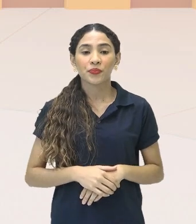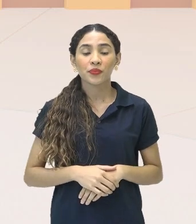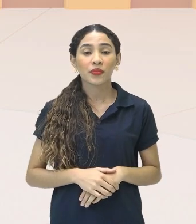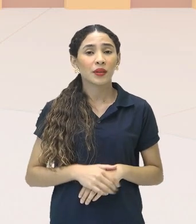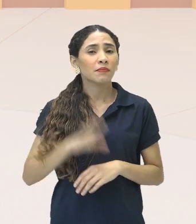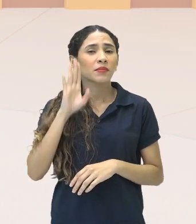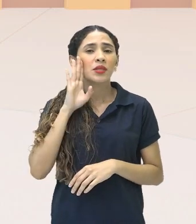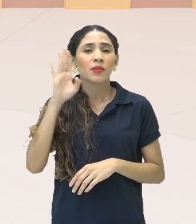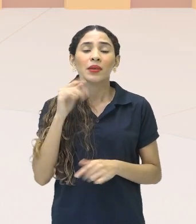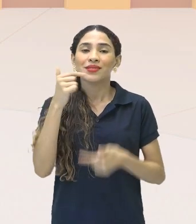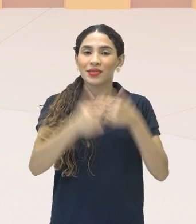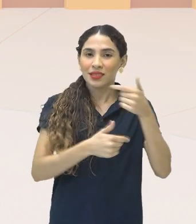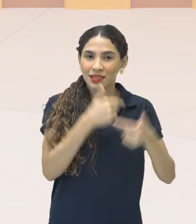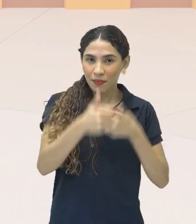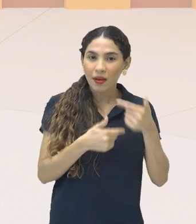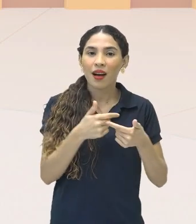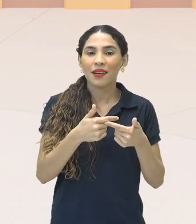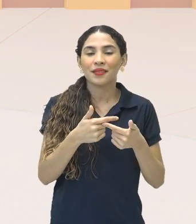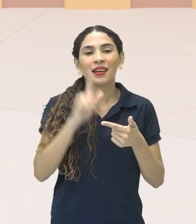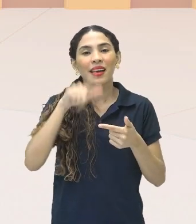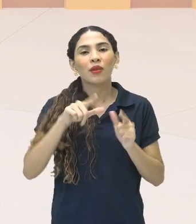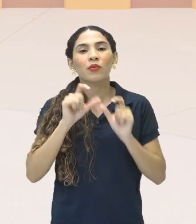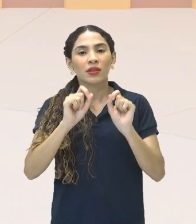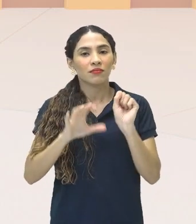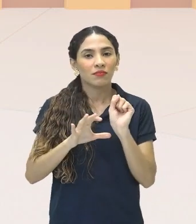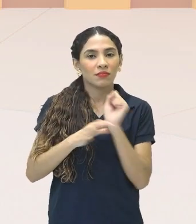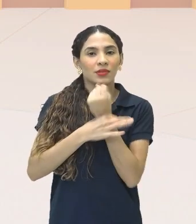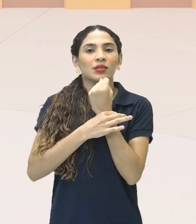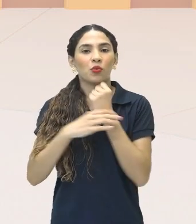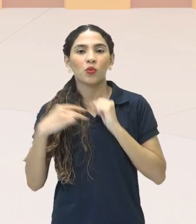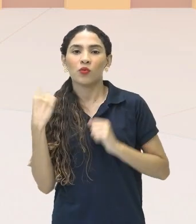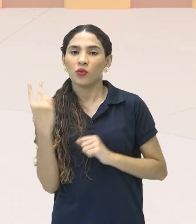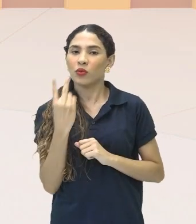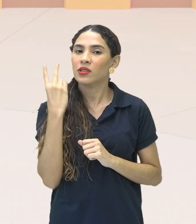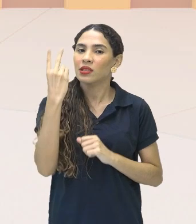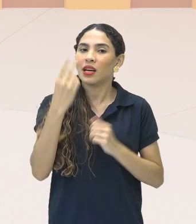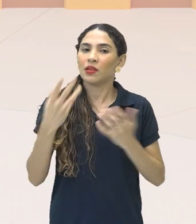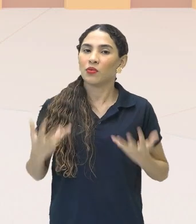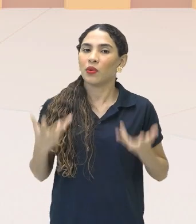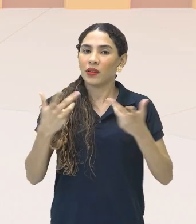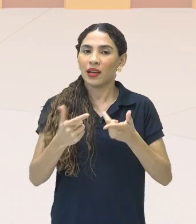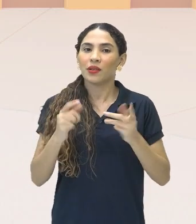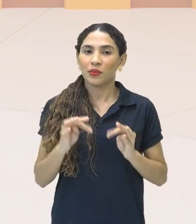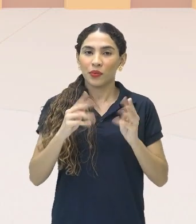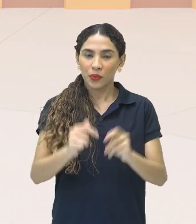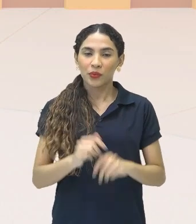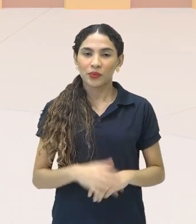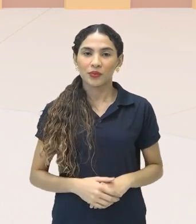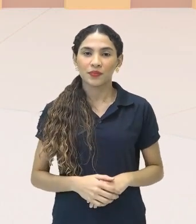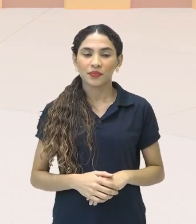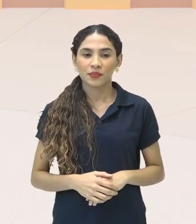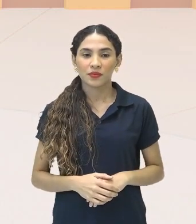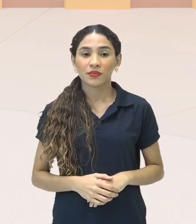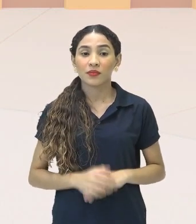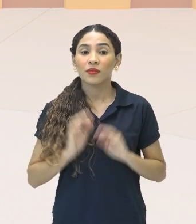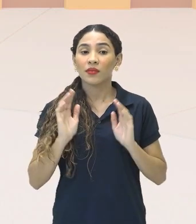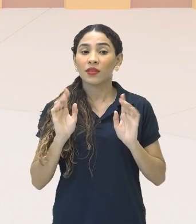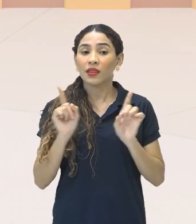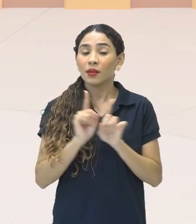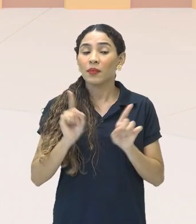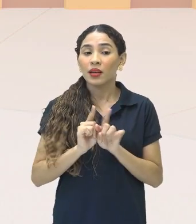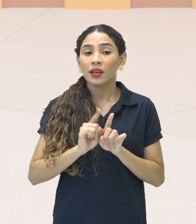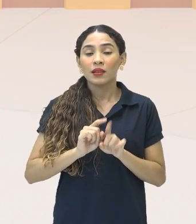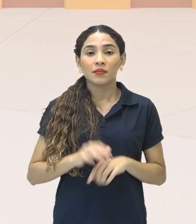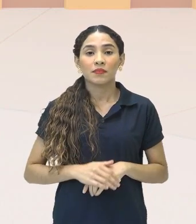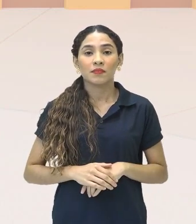de preferência com trabalho, né, que seja valorizado, qualificado para todos. E aí não